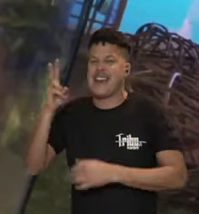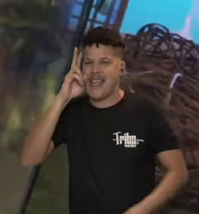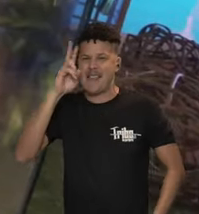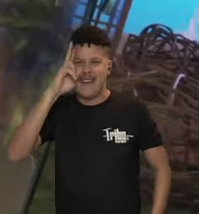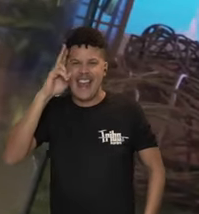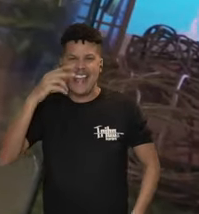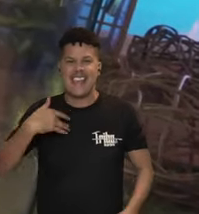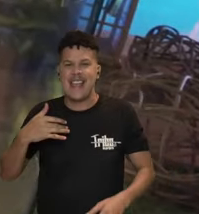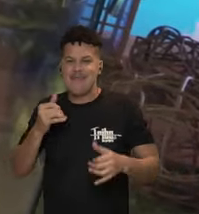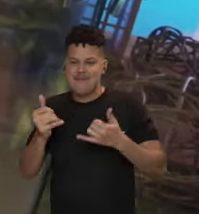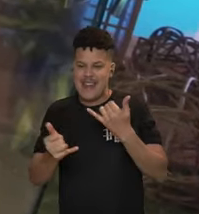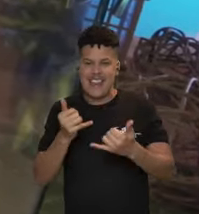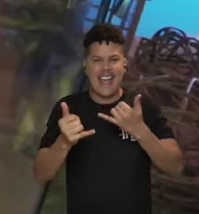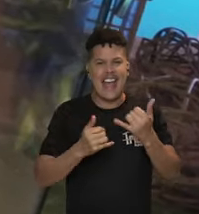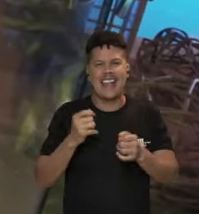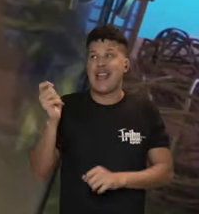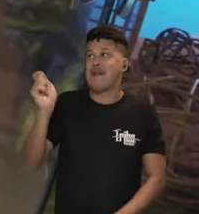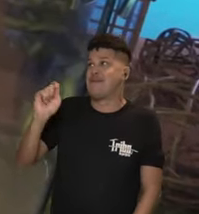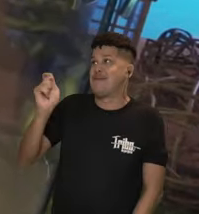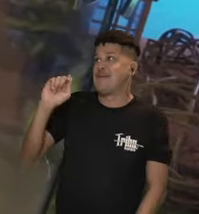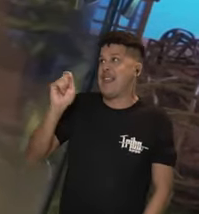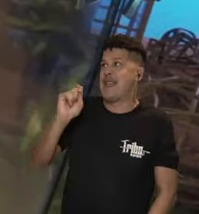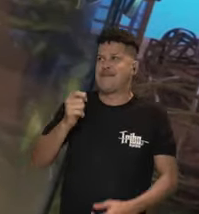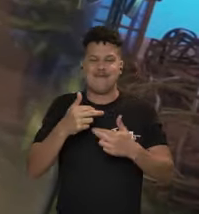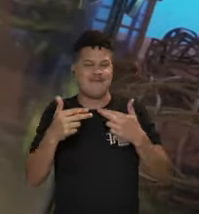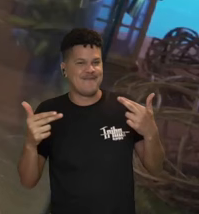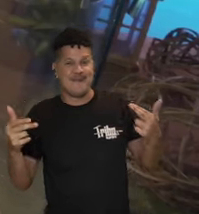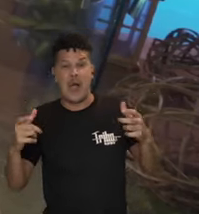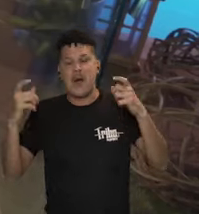de rolimã, das pipa porras marimã.